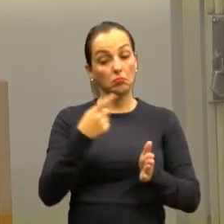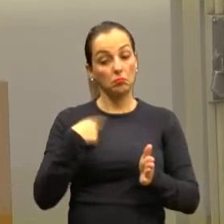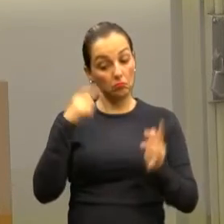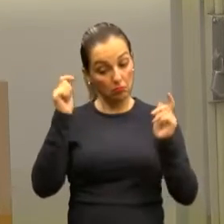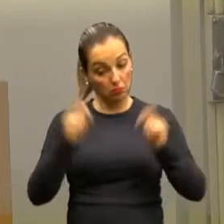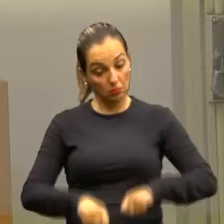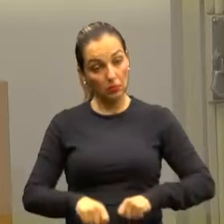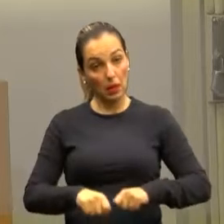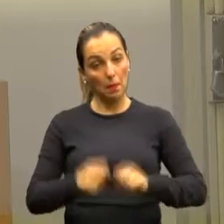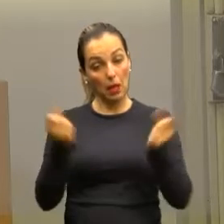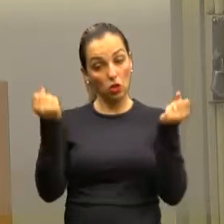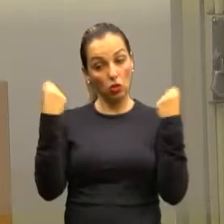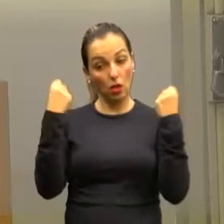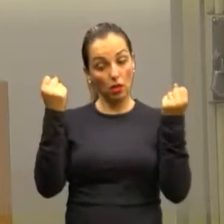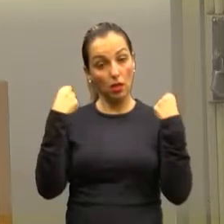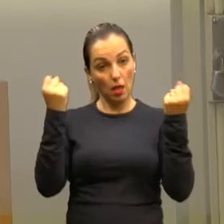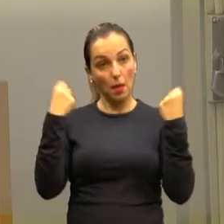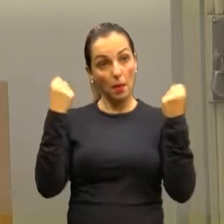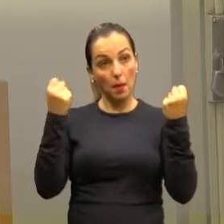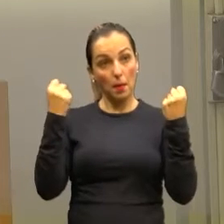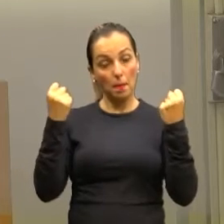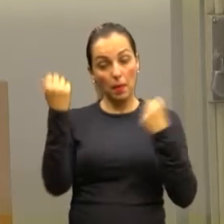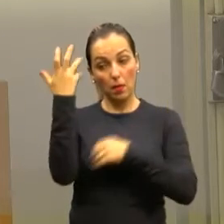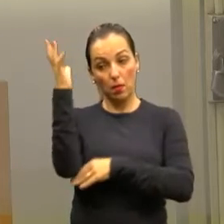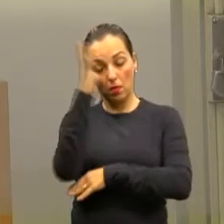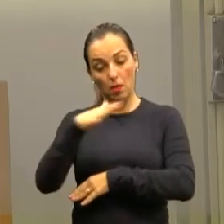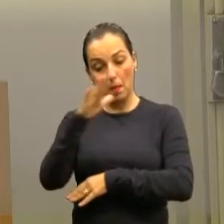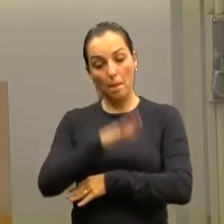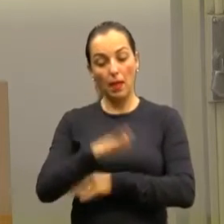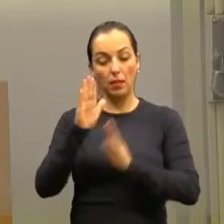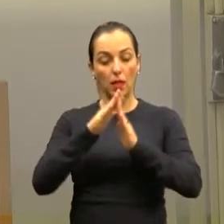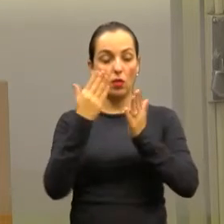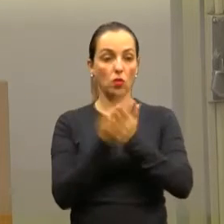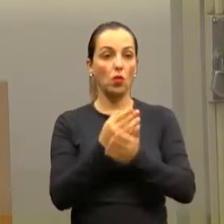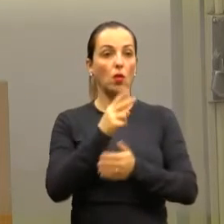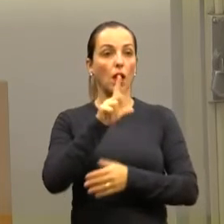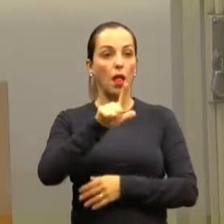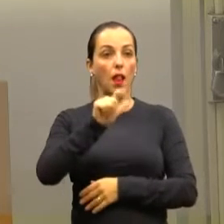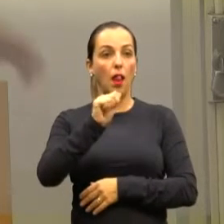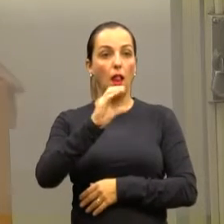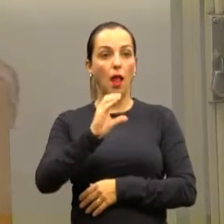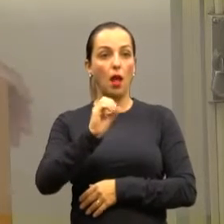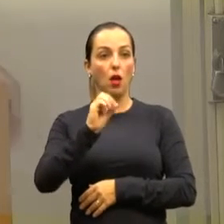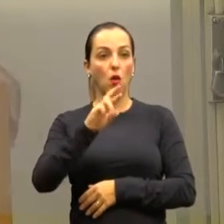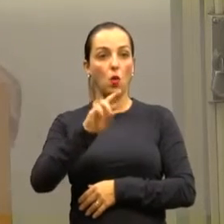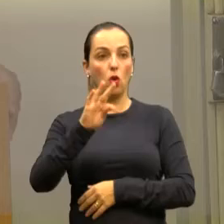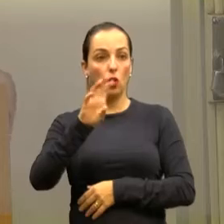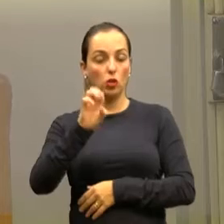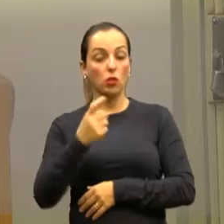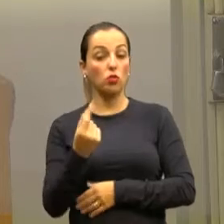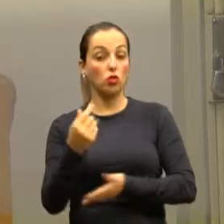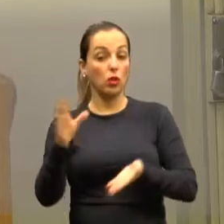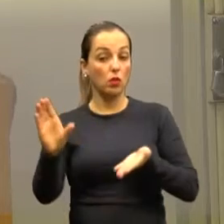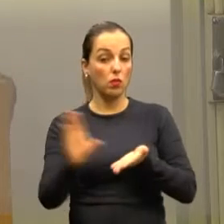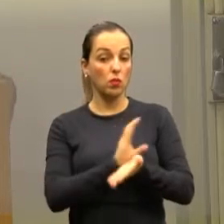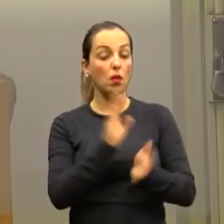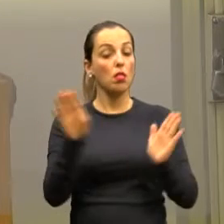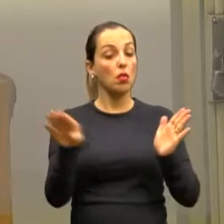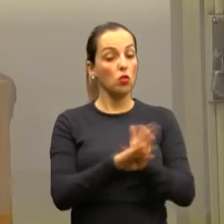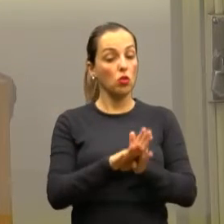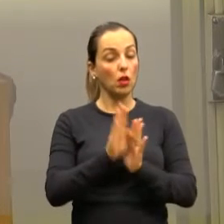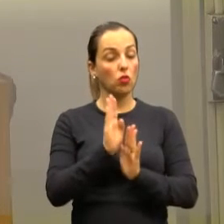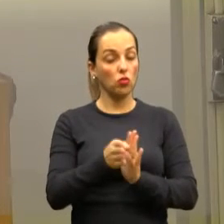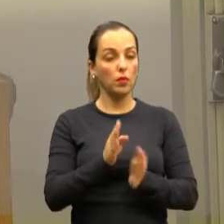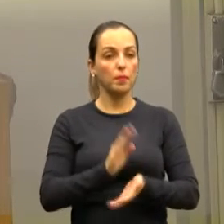possa fazer uma academia ao ar livre ali na praça Victor lacôrte então o dinheiro deve estar para chegar e logo vamos realizar esse sonho